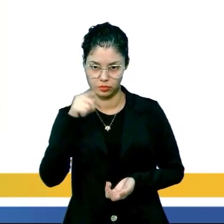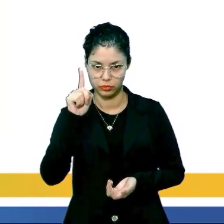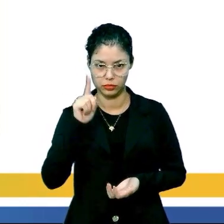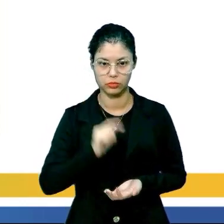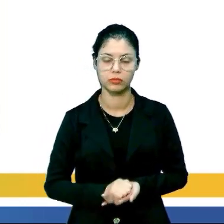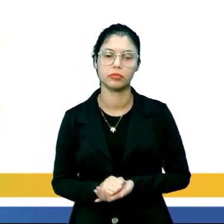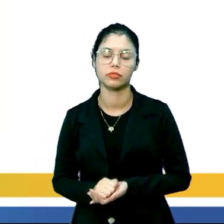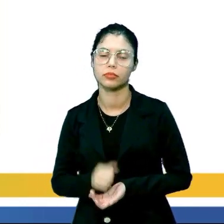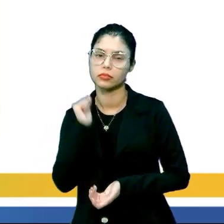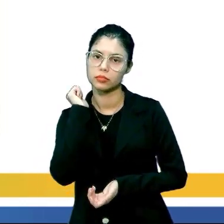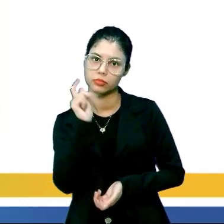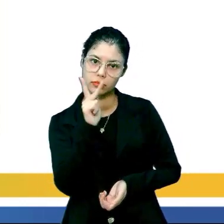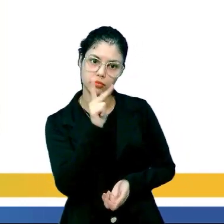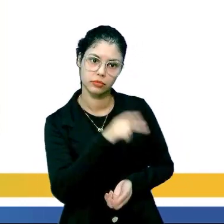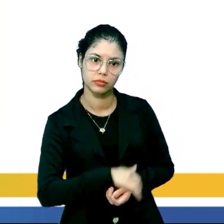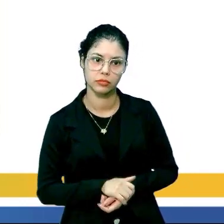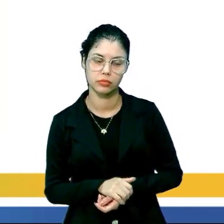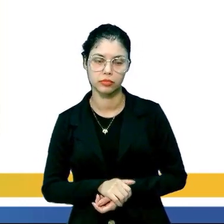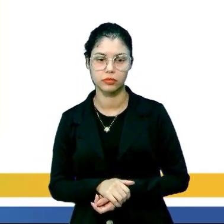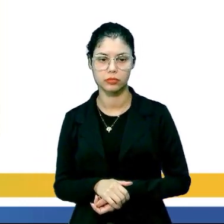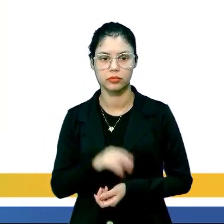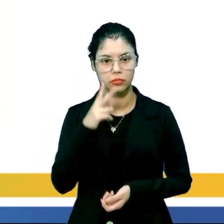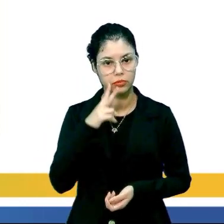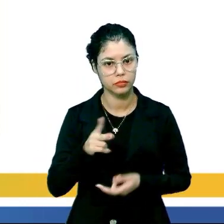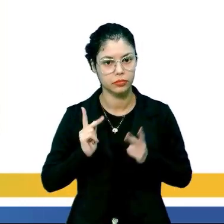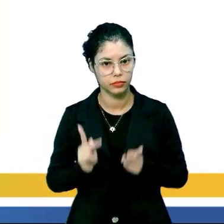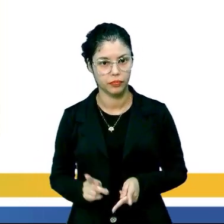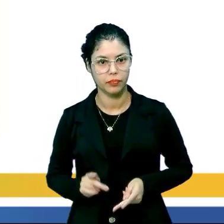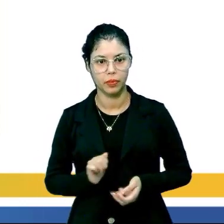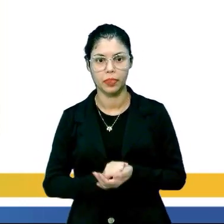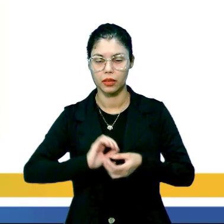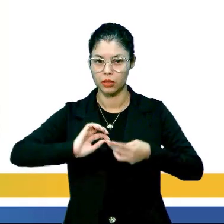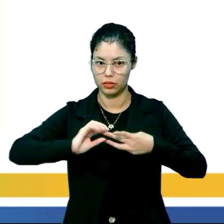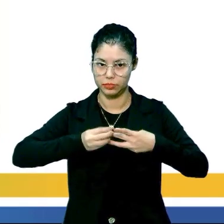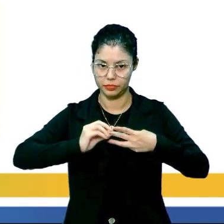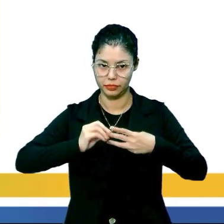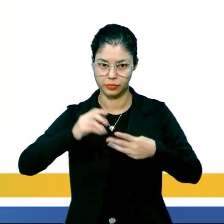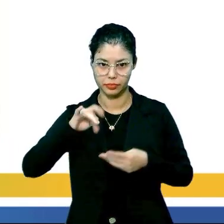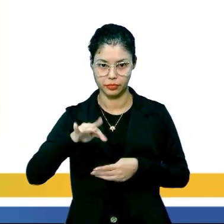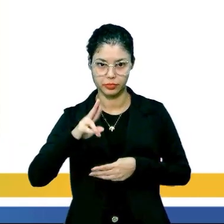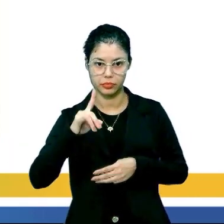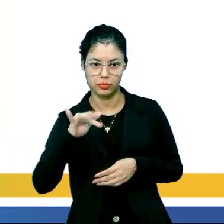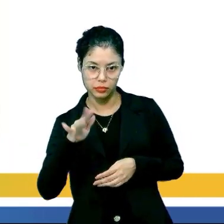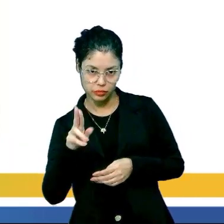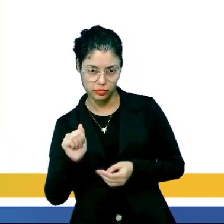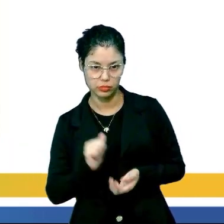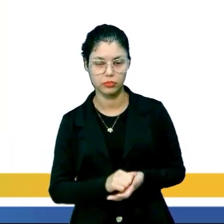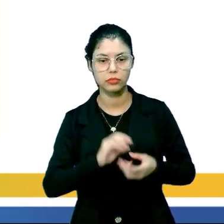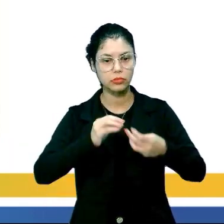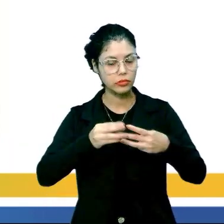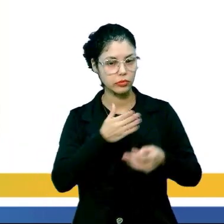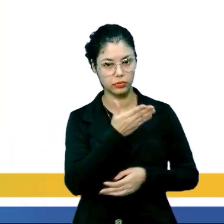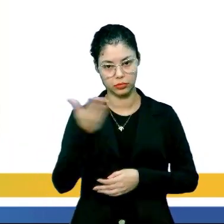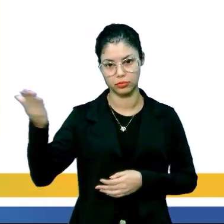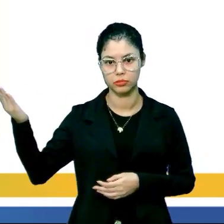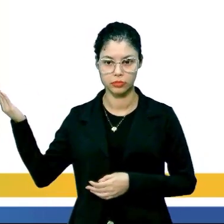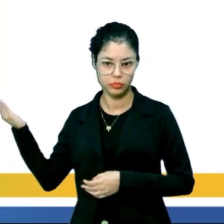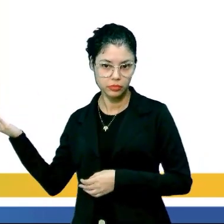linfóide, ok? Vamos ver como é que ela se comporta. Na célula mieloide, temos essas células aqui,